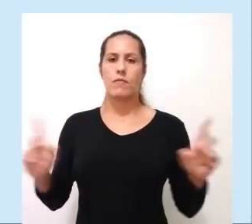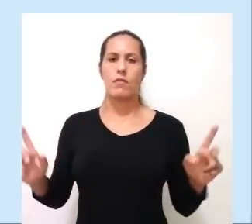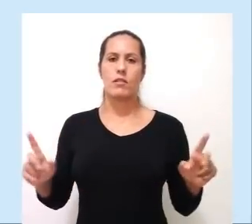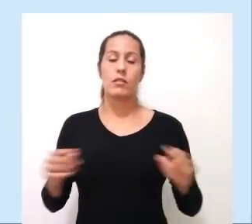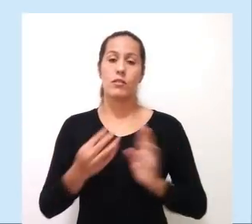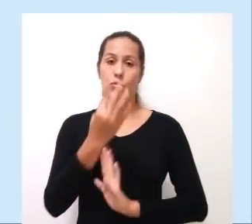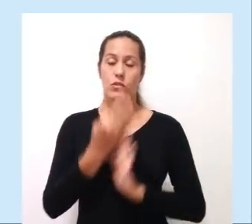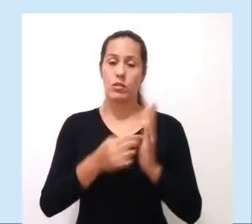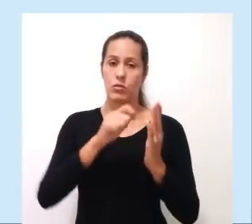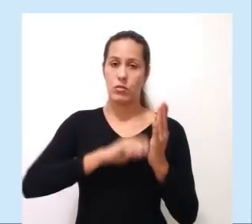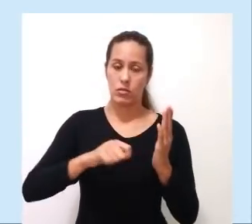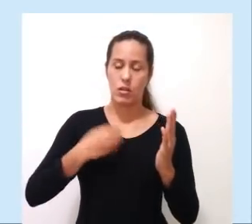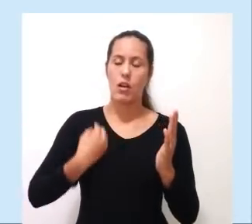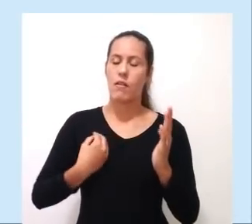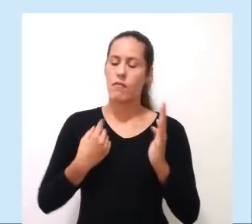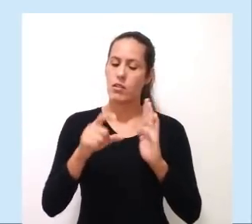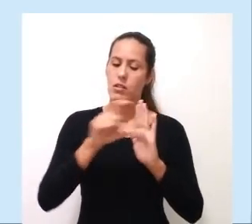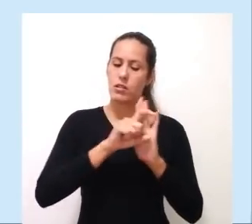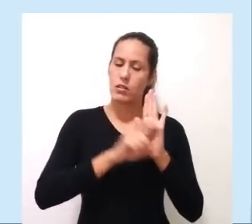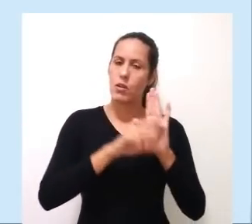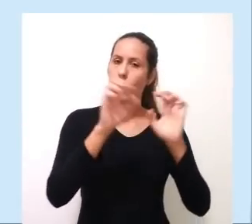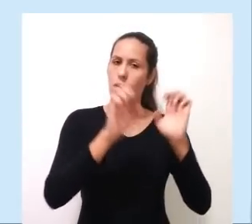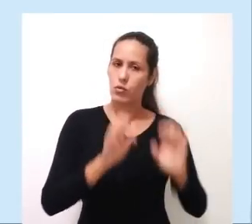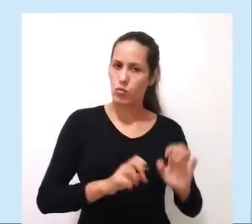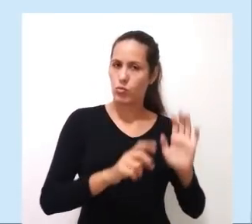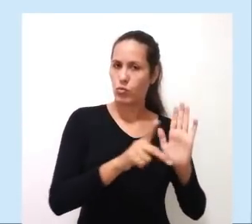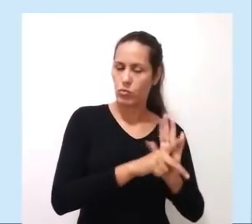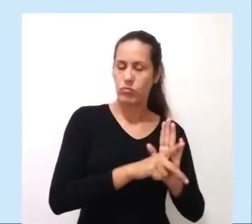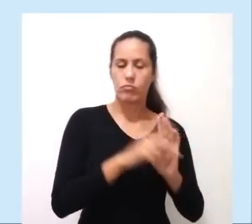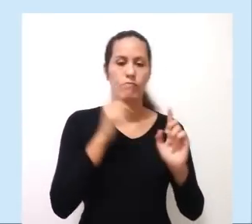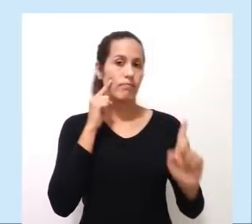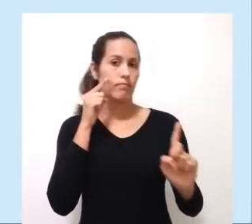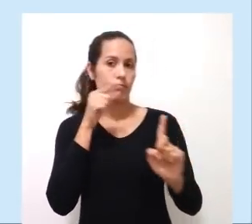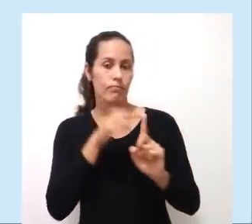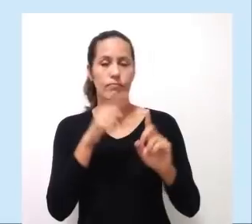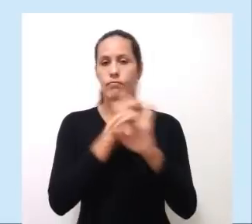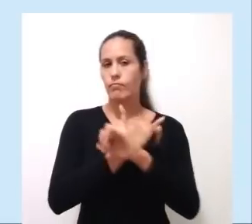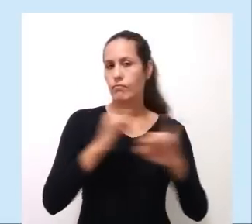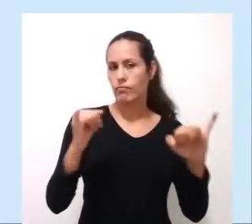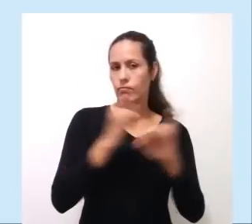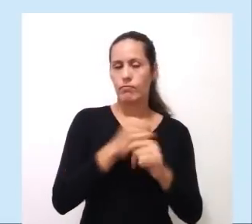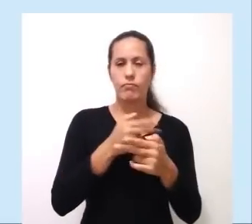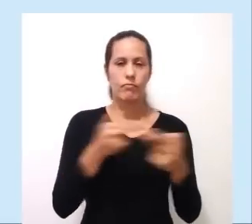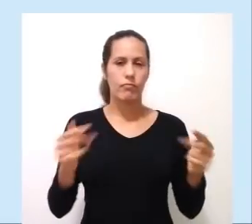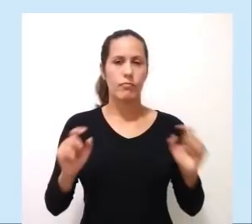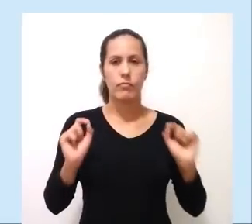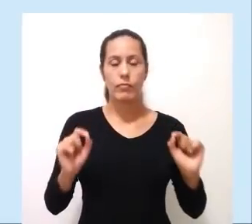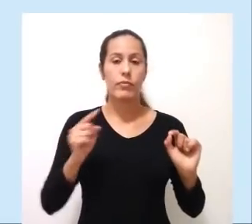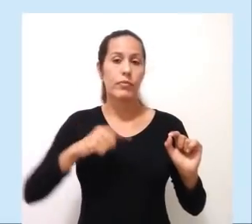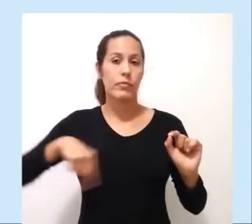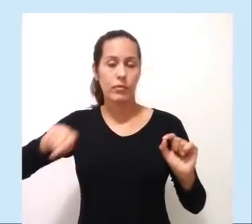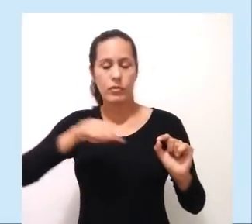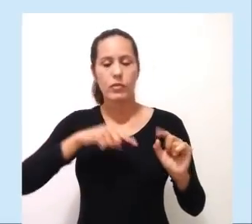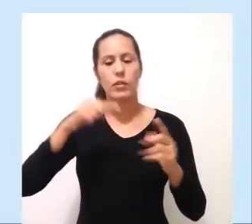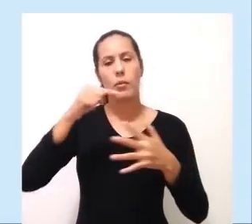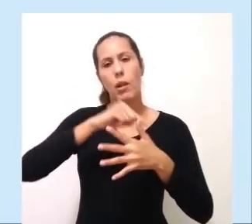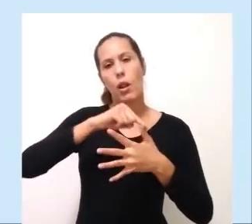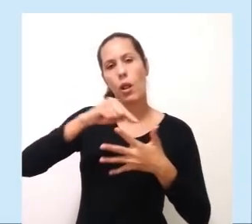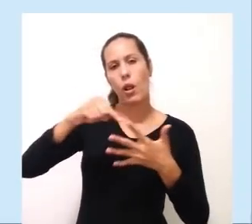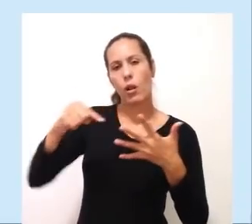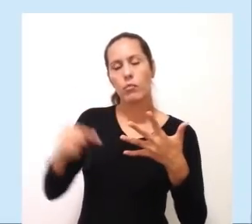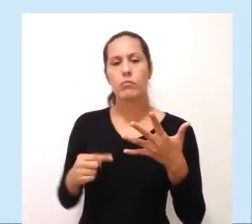jornalístico ele tem uma estrutura, tem a sua intencionalidade, a notícia, a informação, certo? Então são